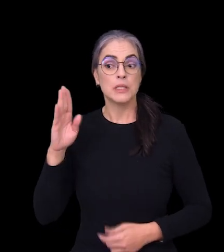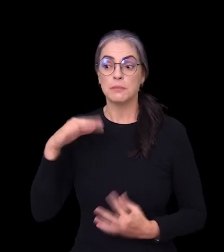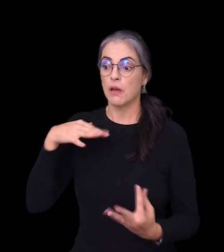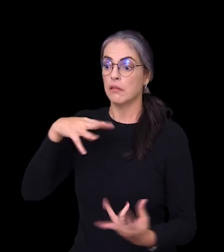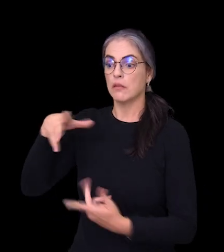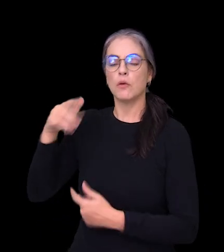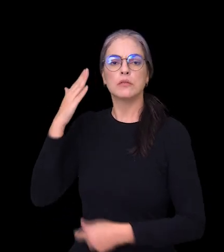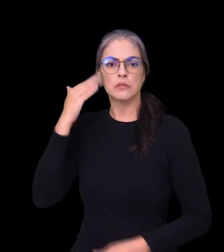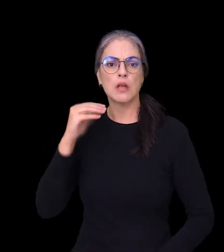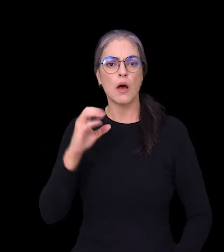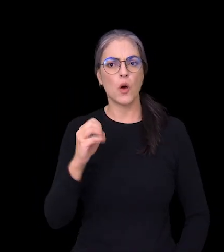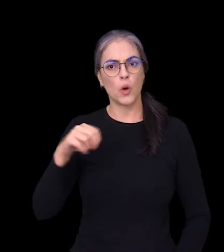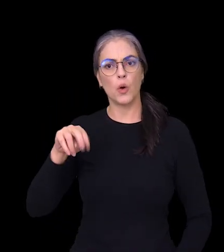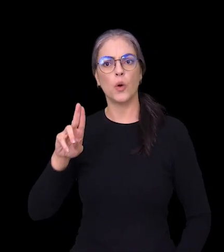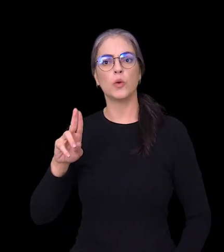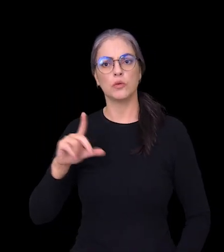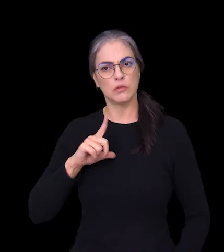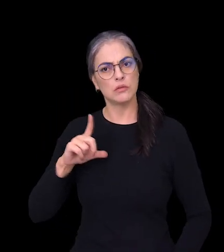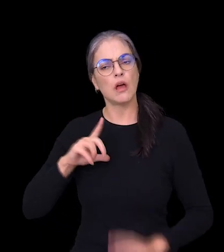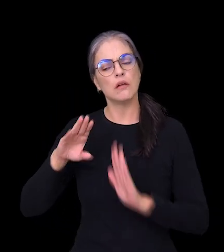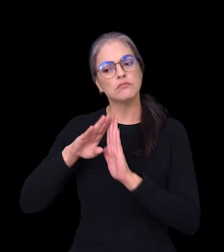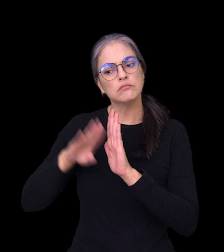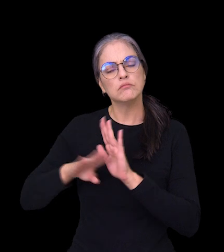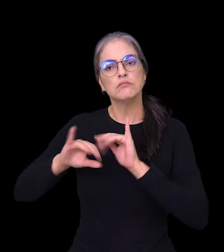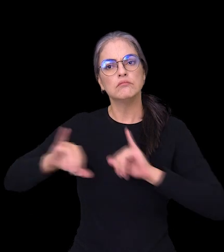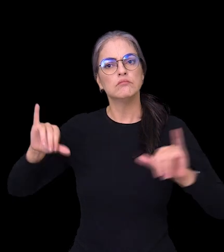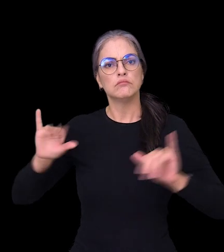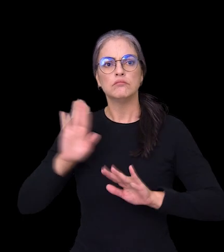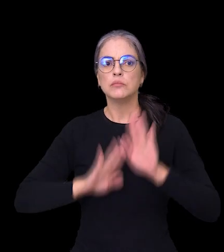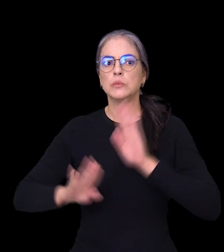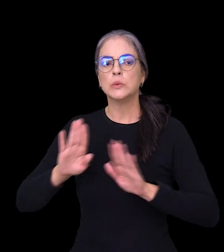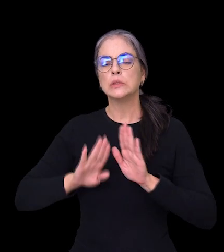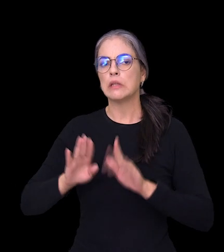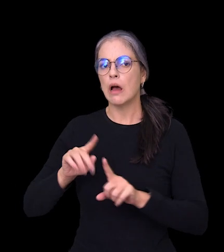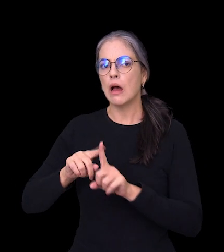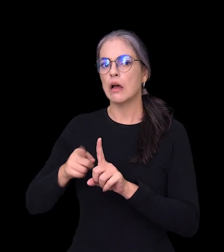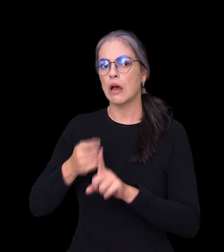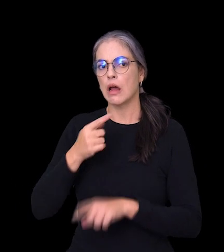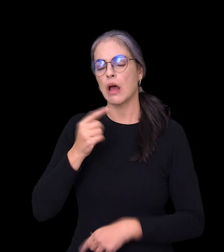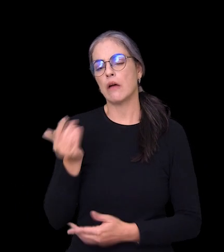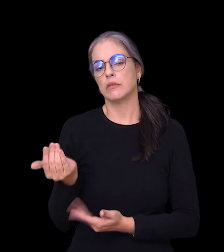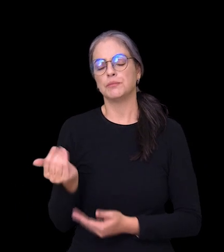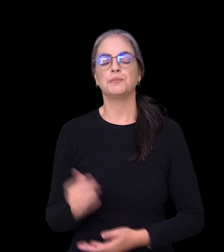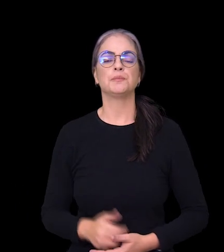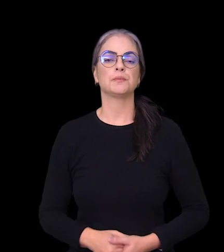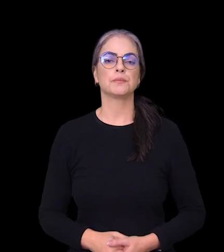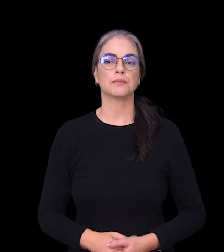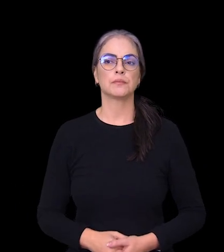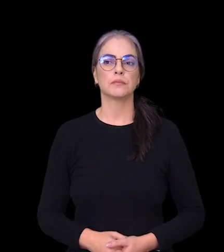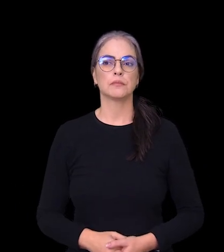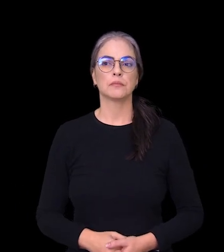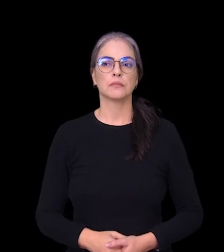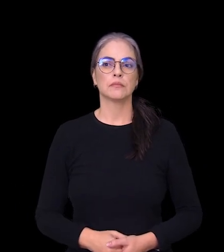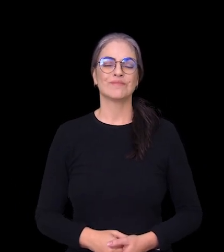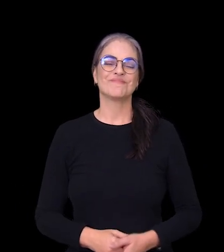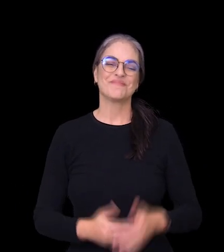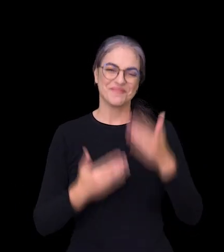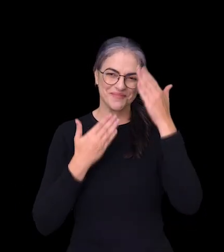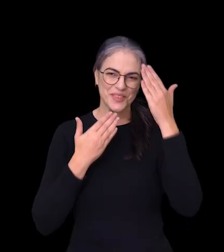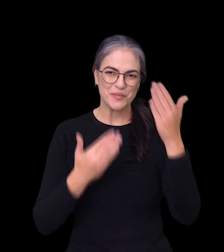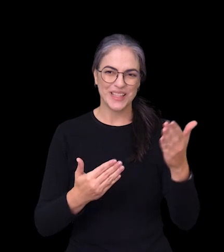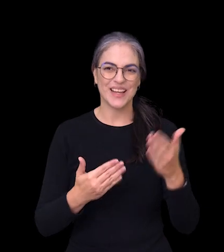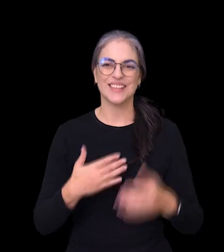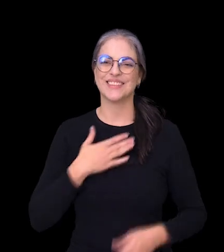tem uma preocupação com essa gravidez precoce. Bom, primeiramente, queria agradecer, Regina. Ana Cunha, Fundo